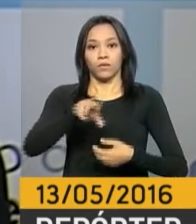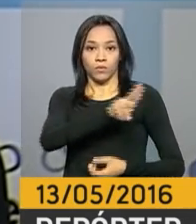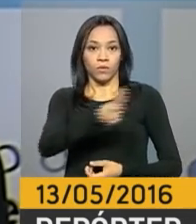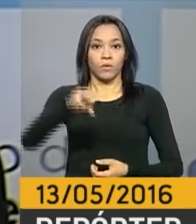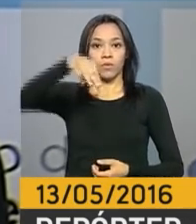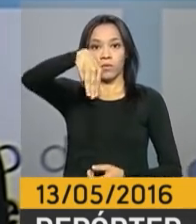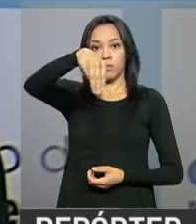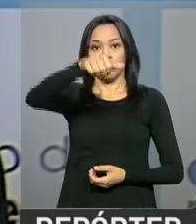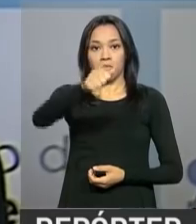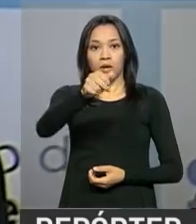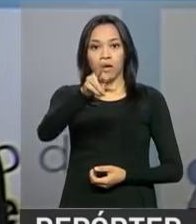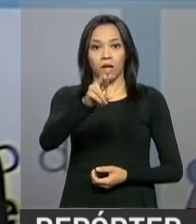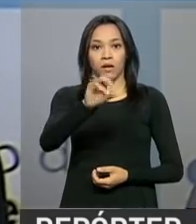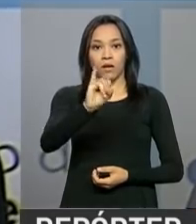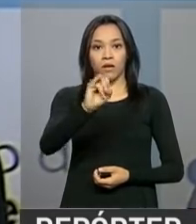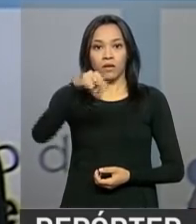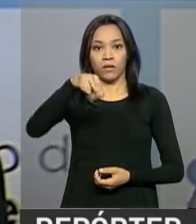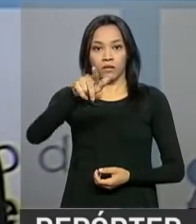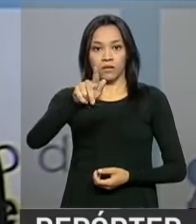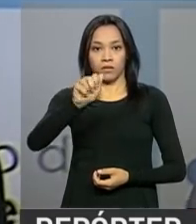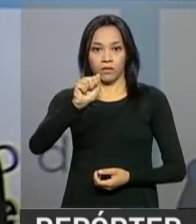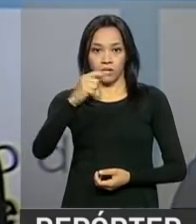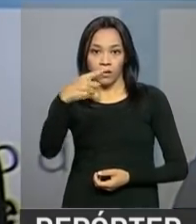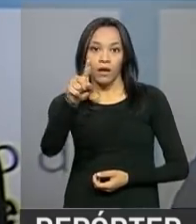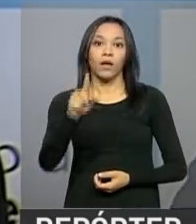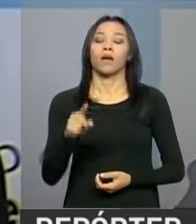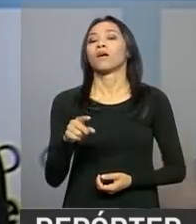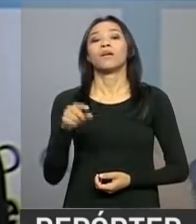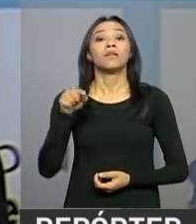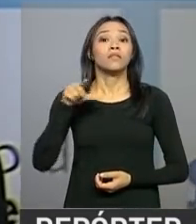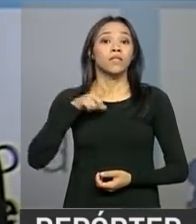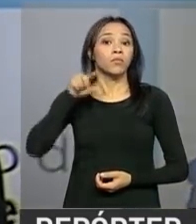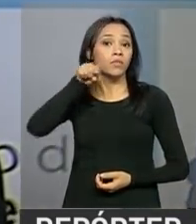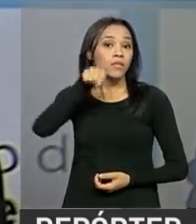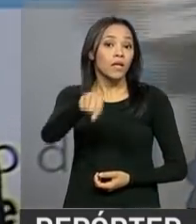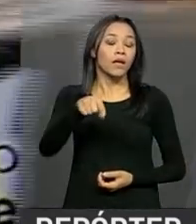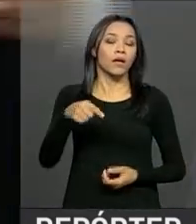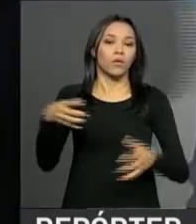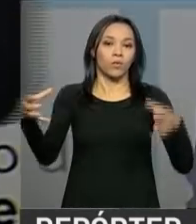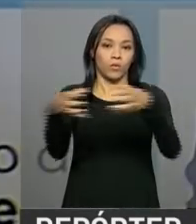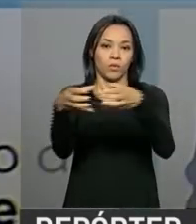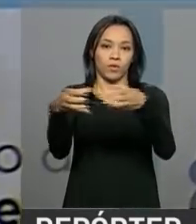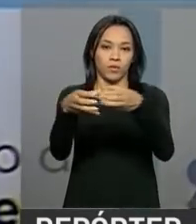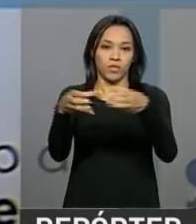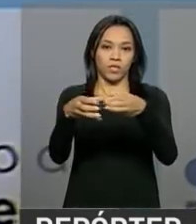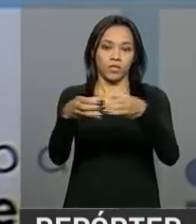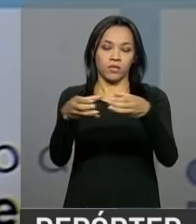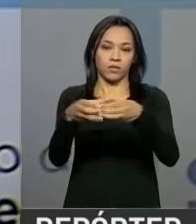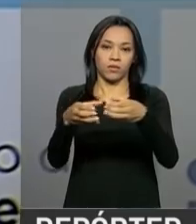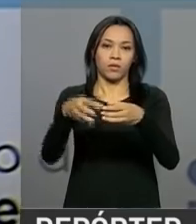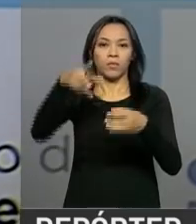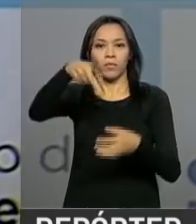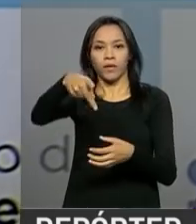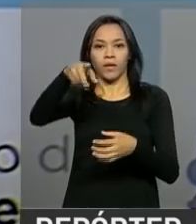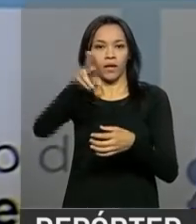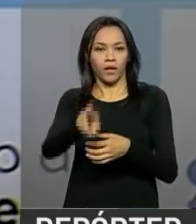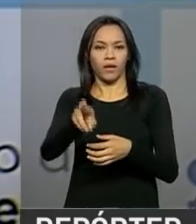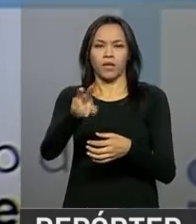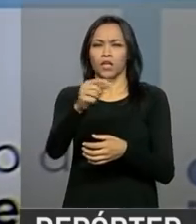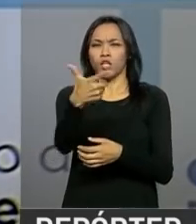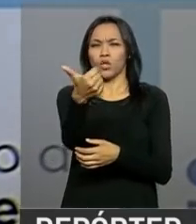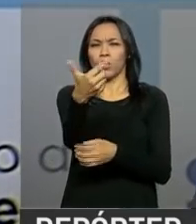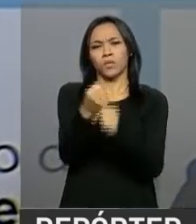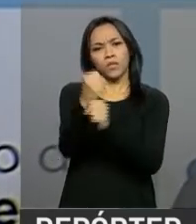modernos que temos no Brasil nós estamos lá o partido progressista já quase 12 anos administrando a cidade e